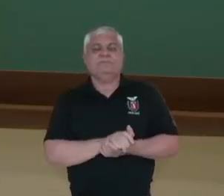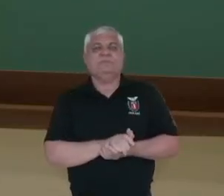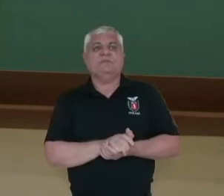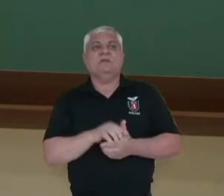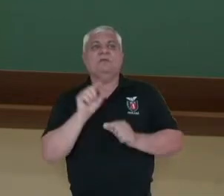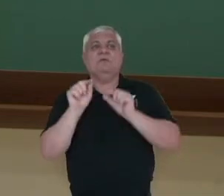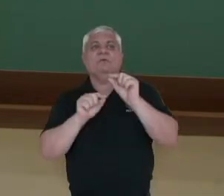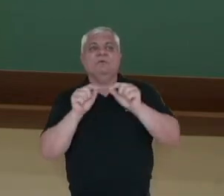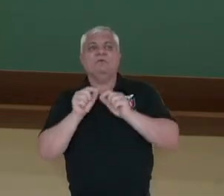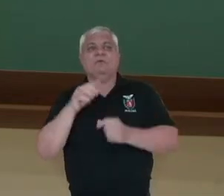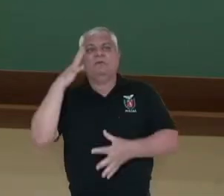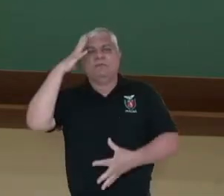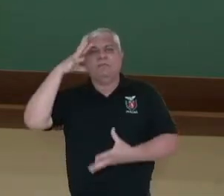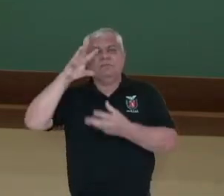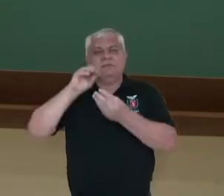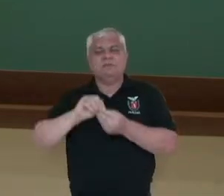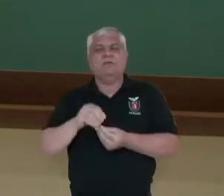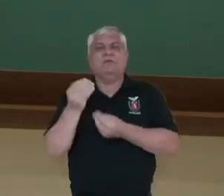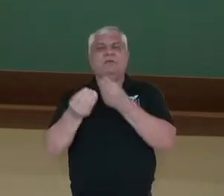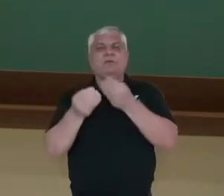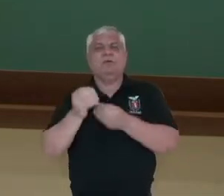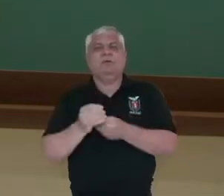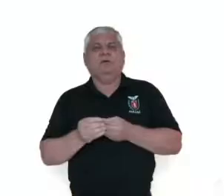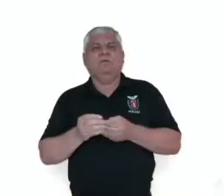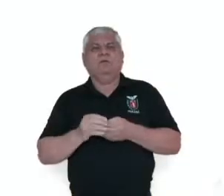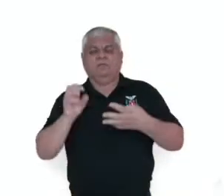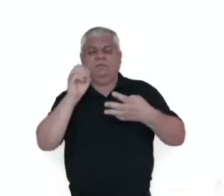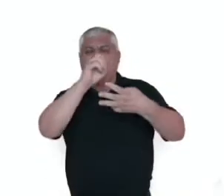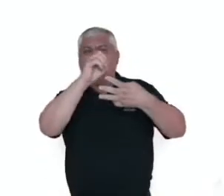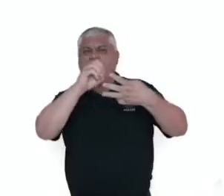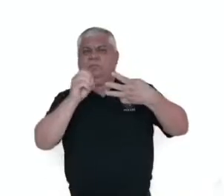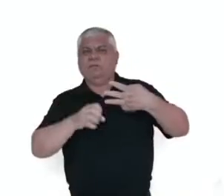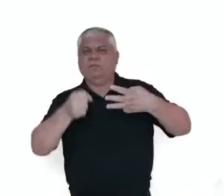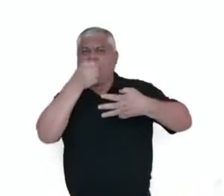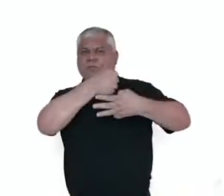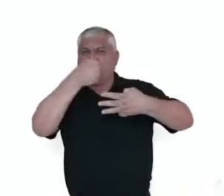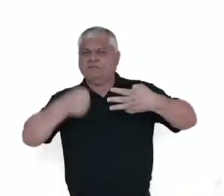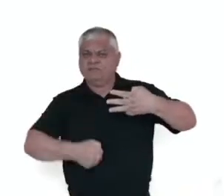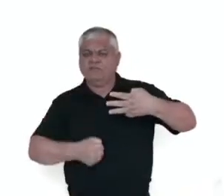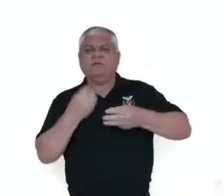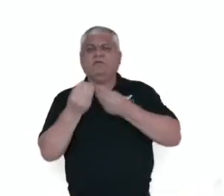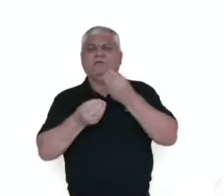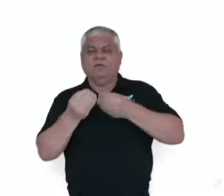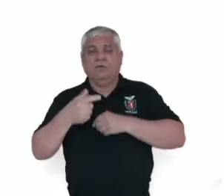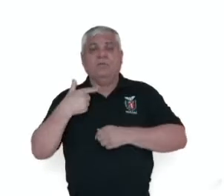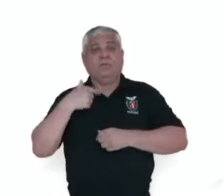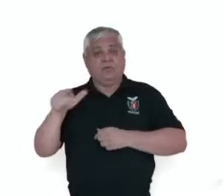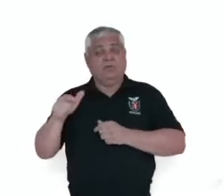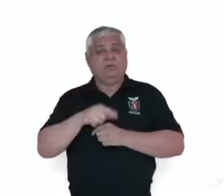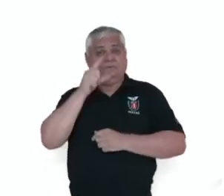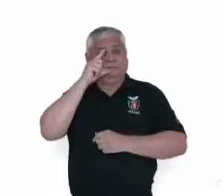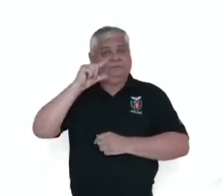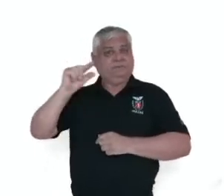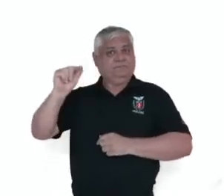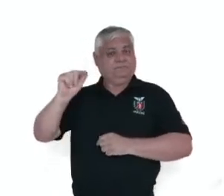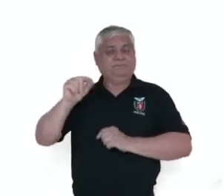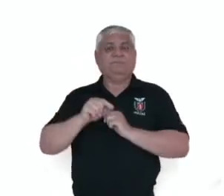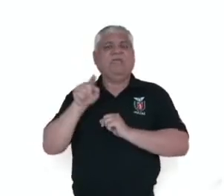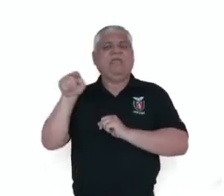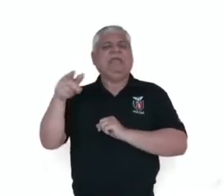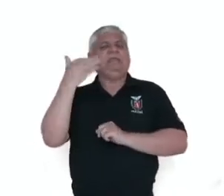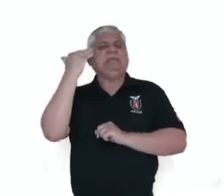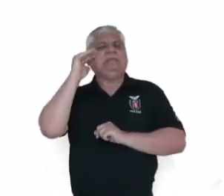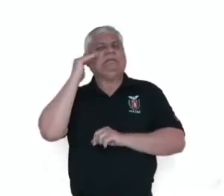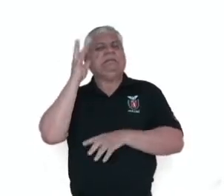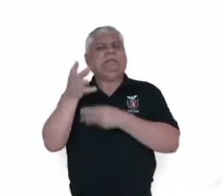vamos compreender as formas de poder, tal como observadas por Montesquieu. Entender